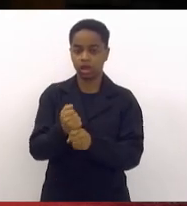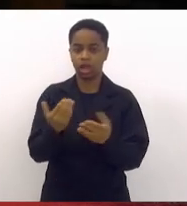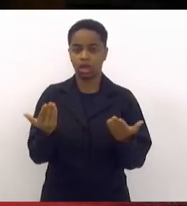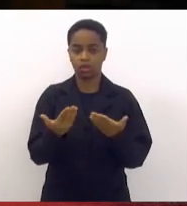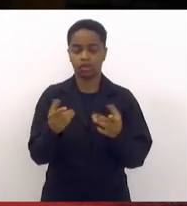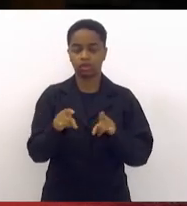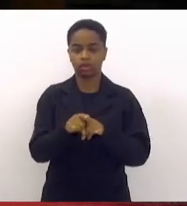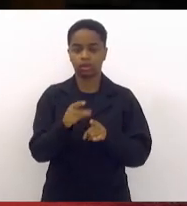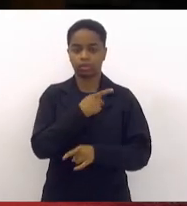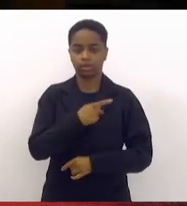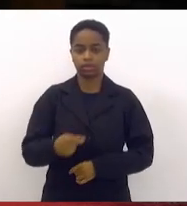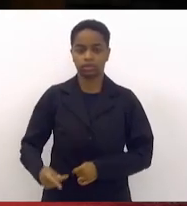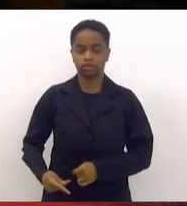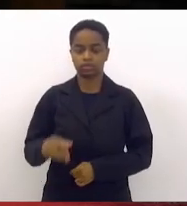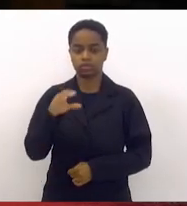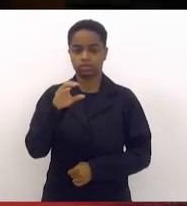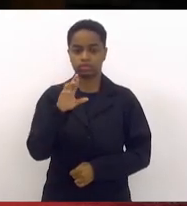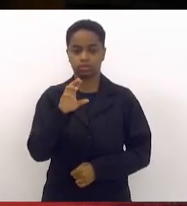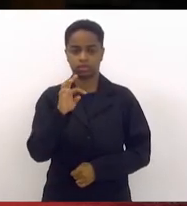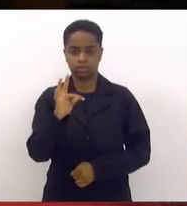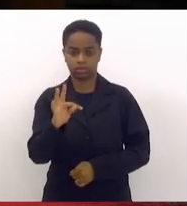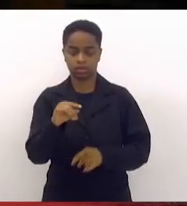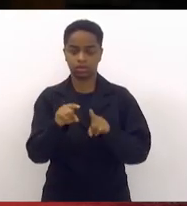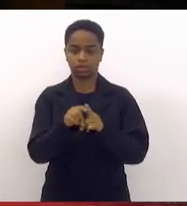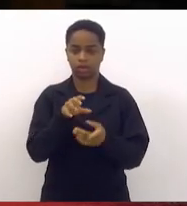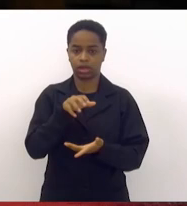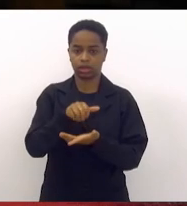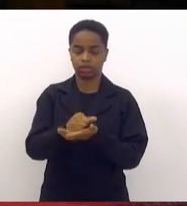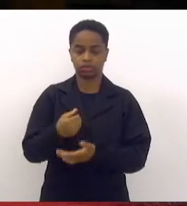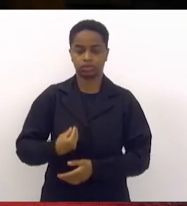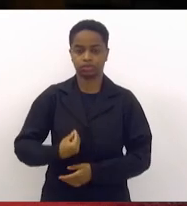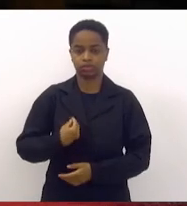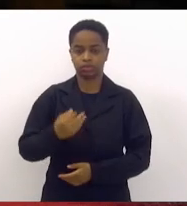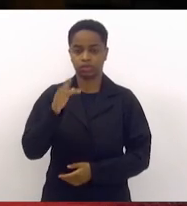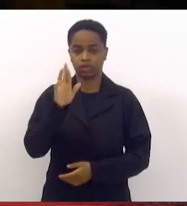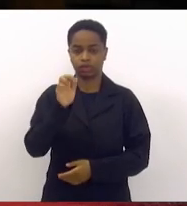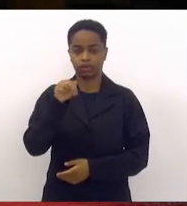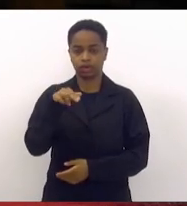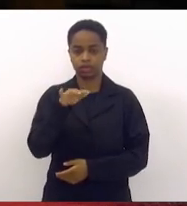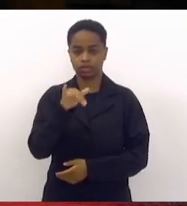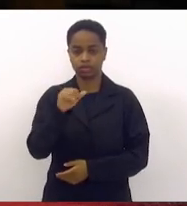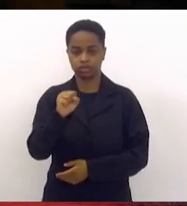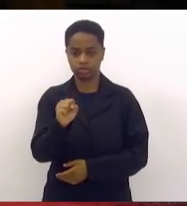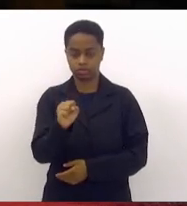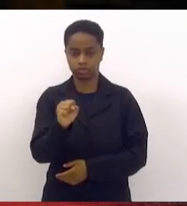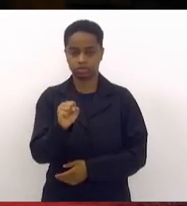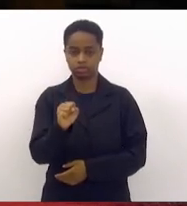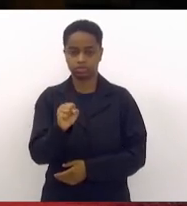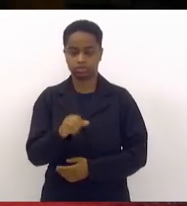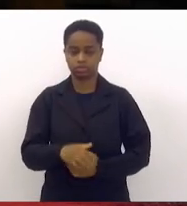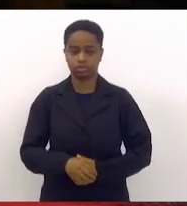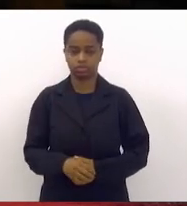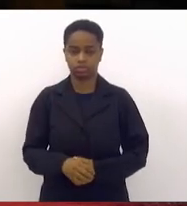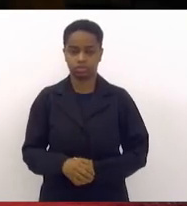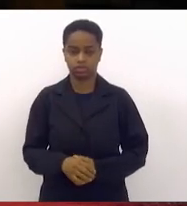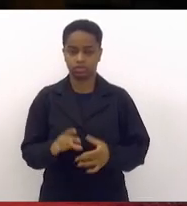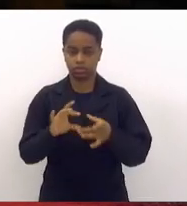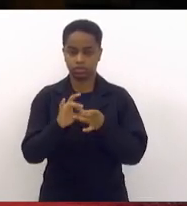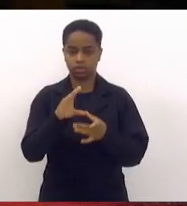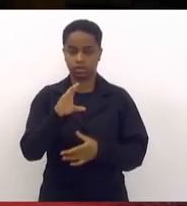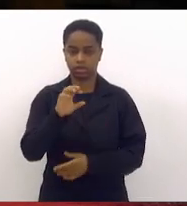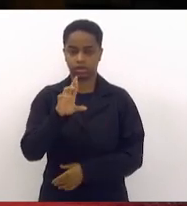do CRT registrar a presença do Senor Francis bug do Creia